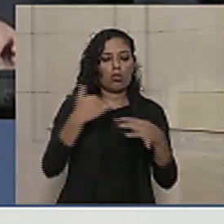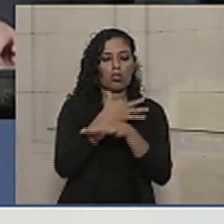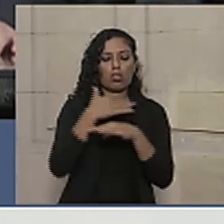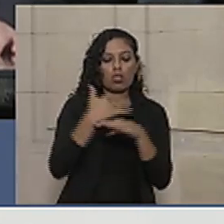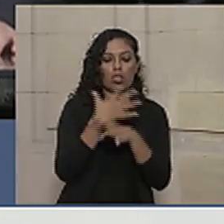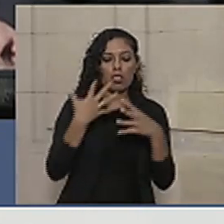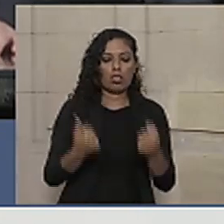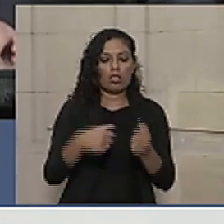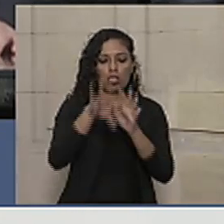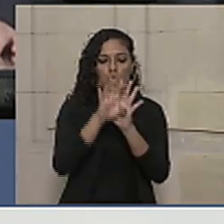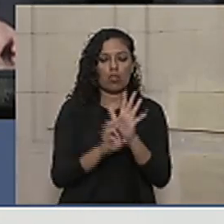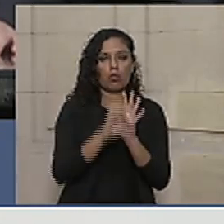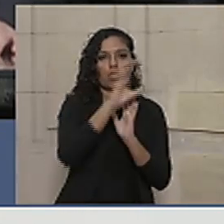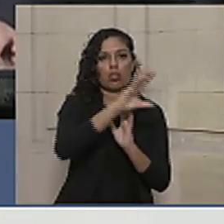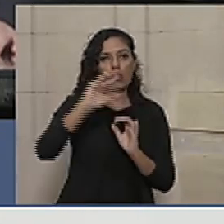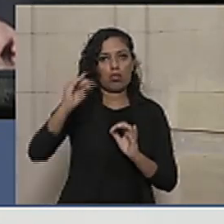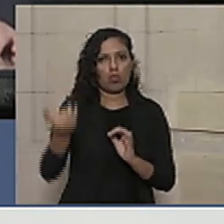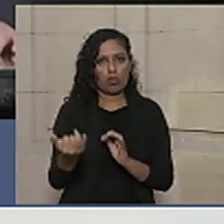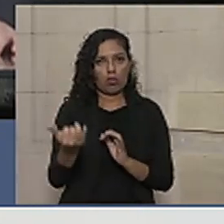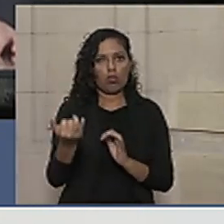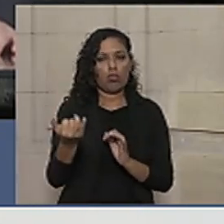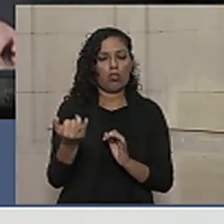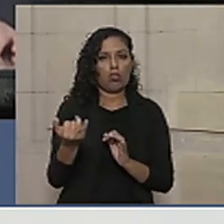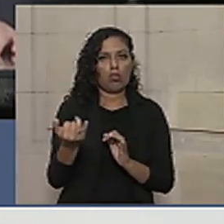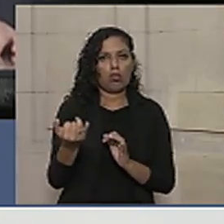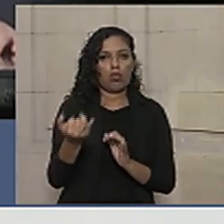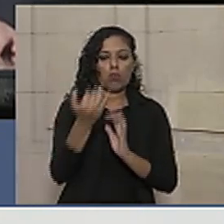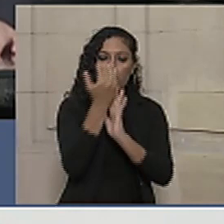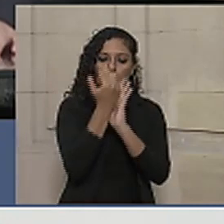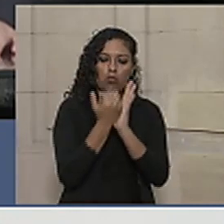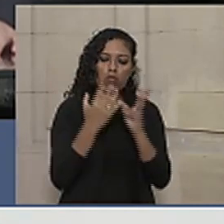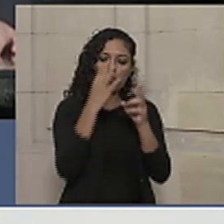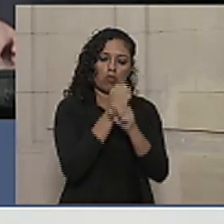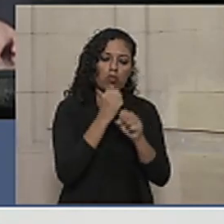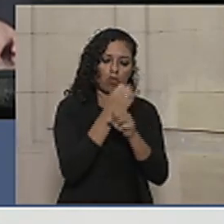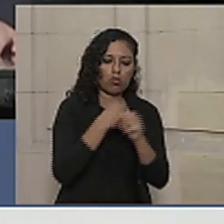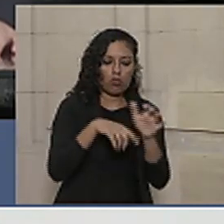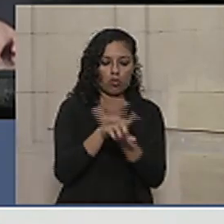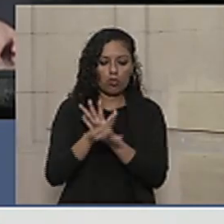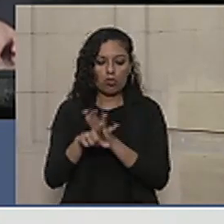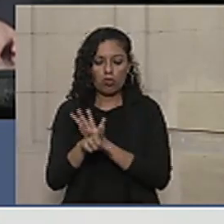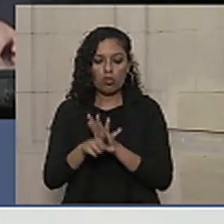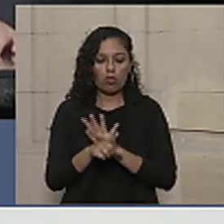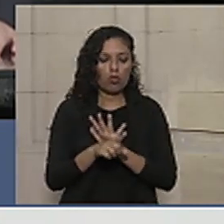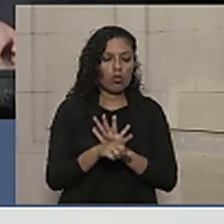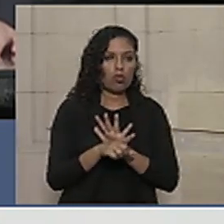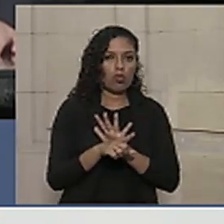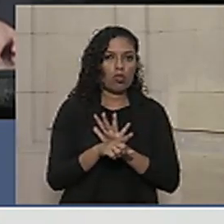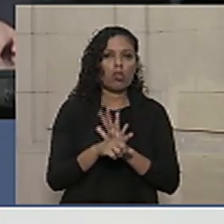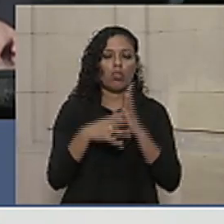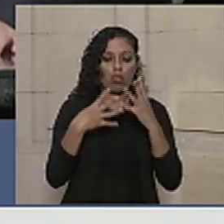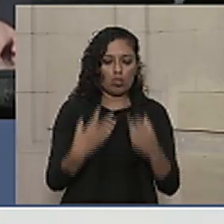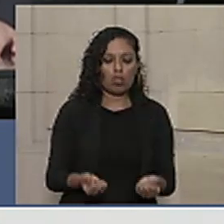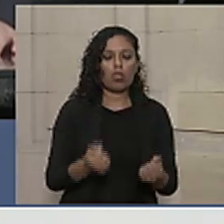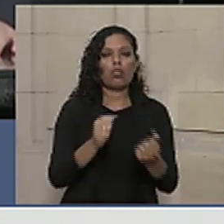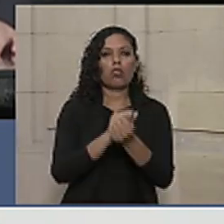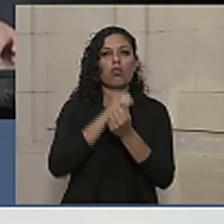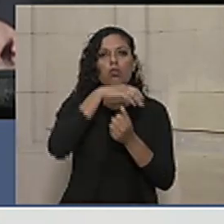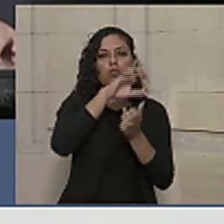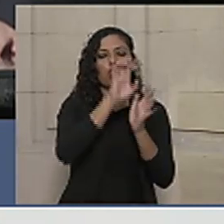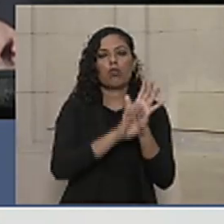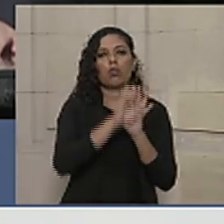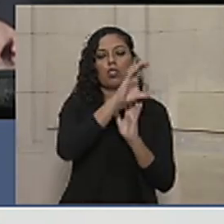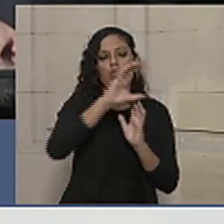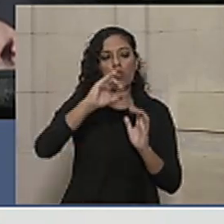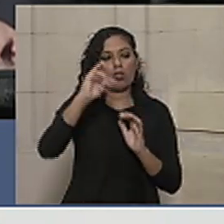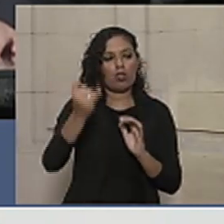Regional favorável com as emendas da CCJ. De Orçamento, Finanças, Fiscalização Financeira e Controle favorável com a emenda da CCJ.